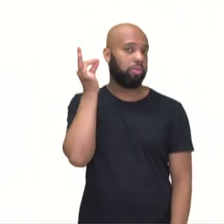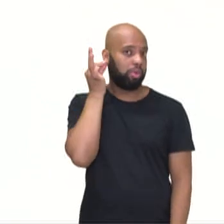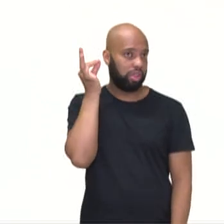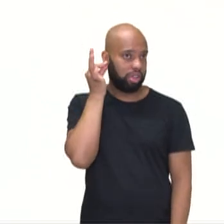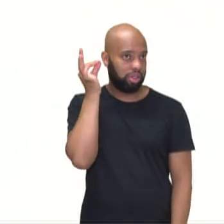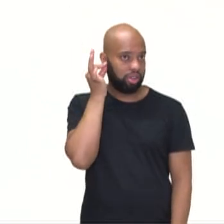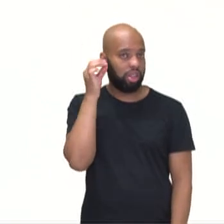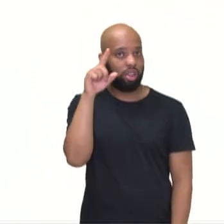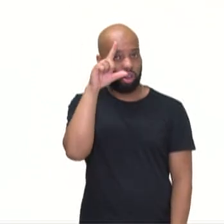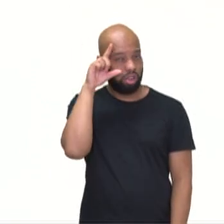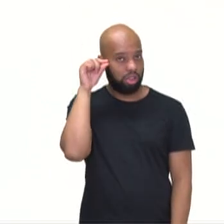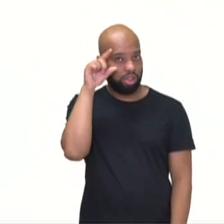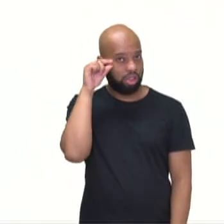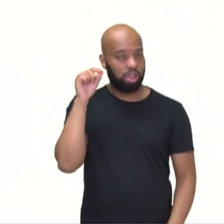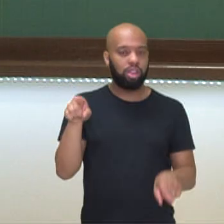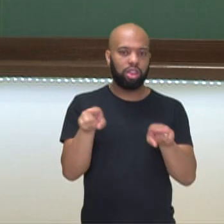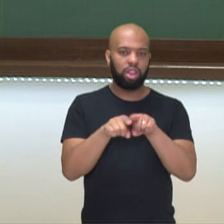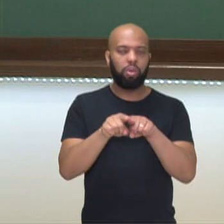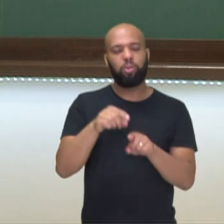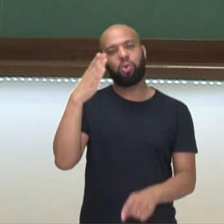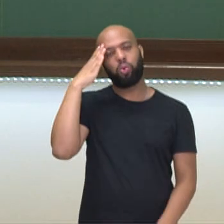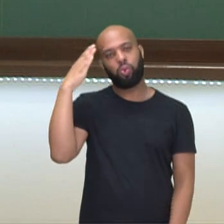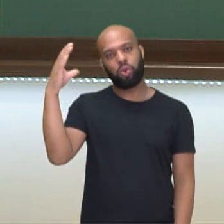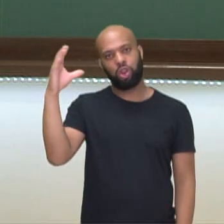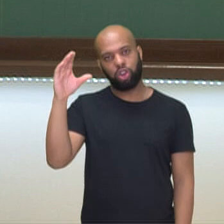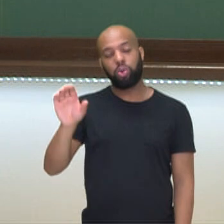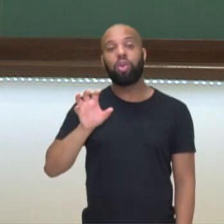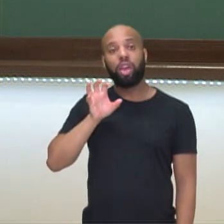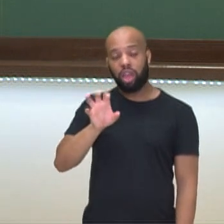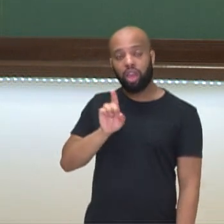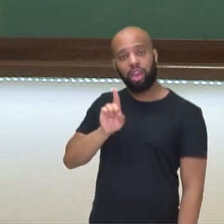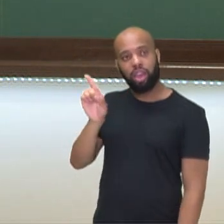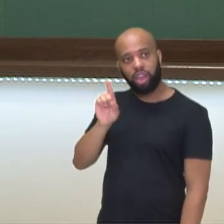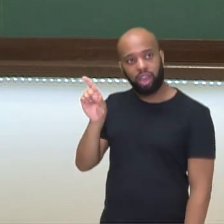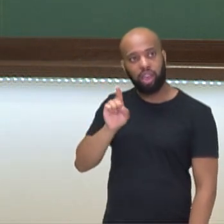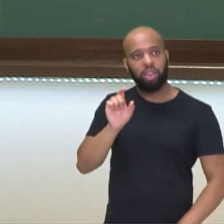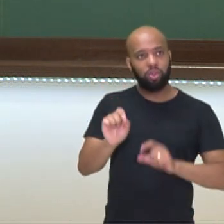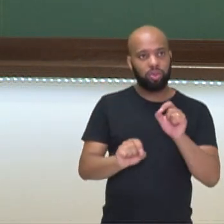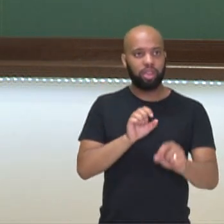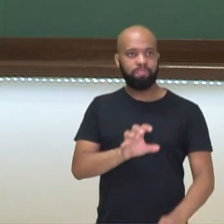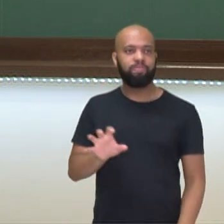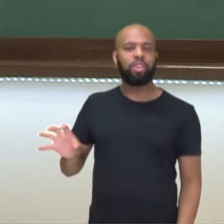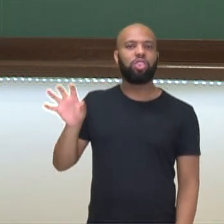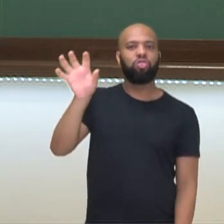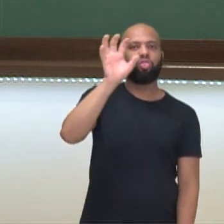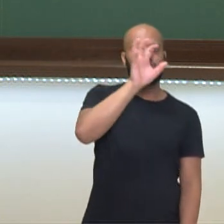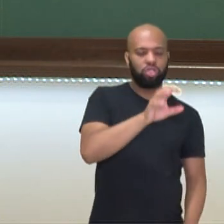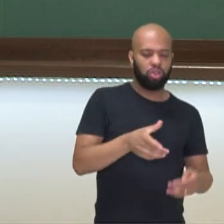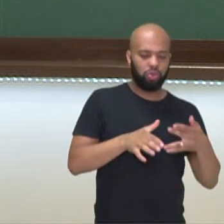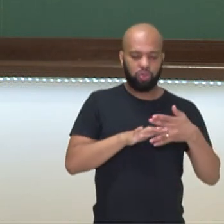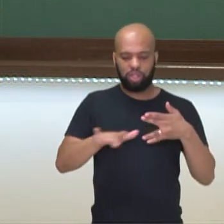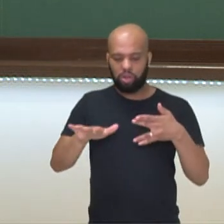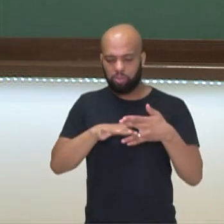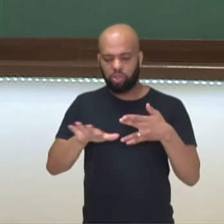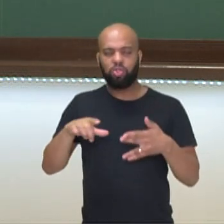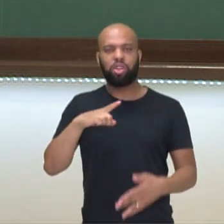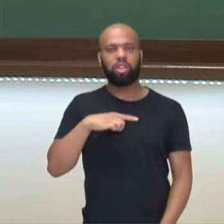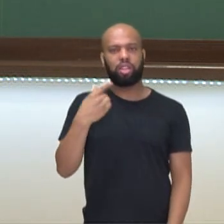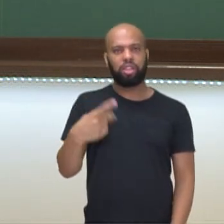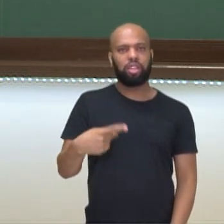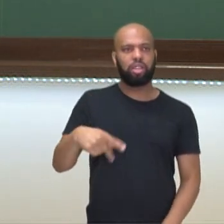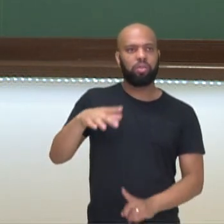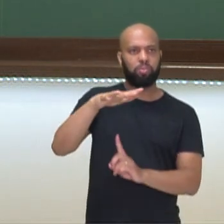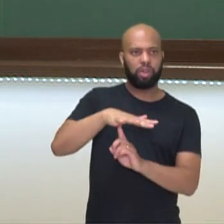Grossa, Guarapuava e Curitiba. Essas são essas regiões intermediárias existentes aí em todo o